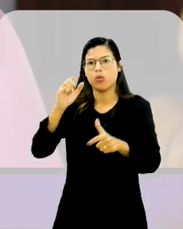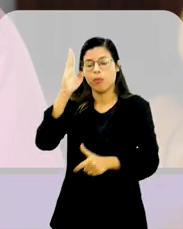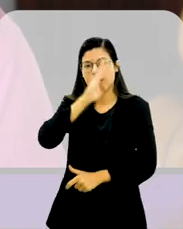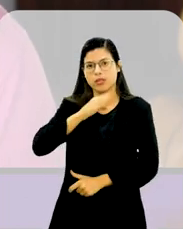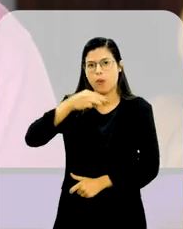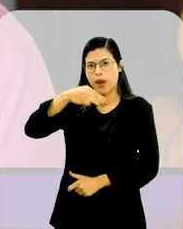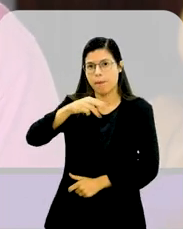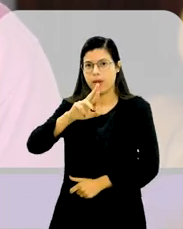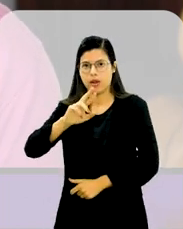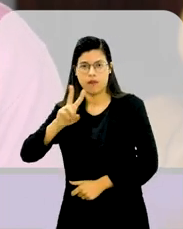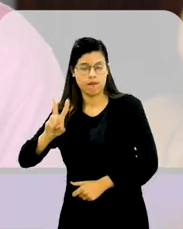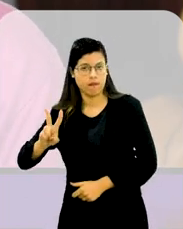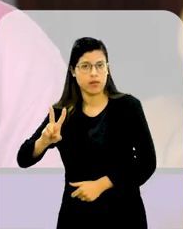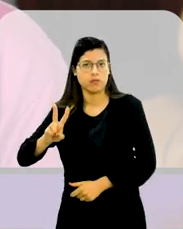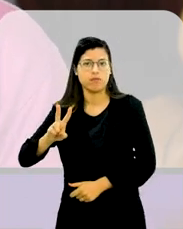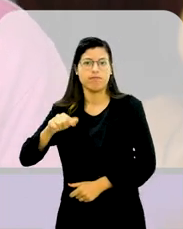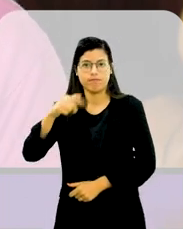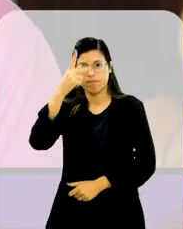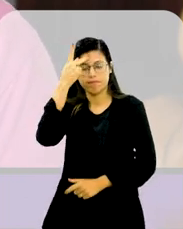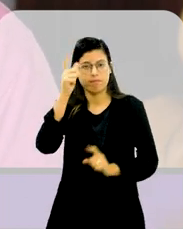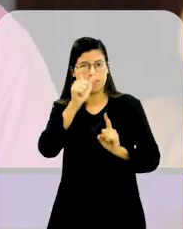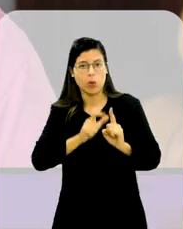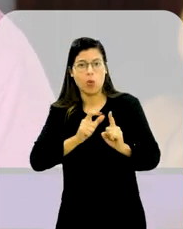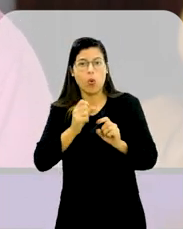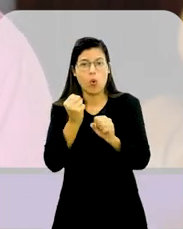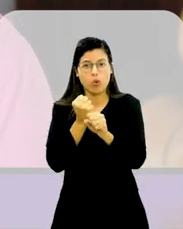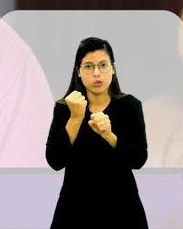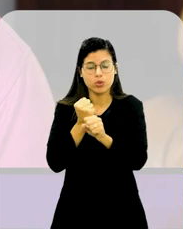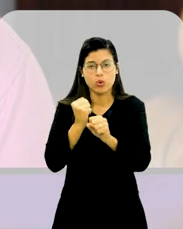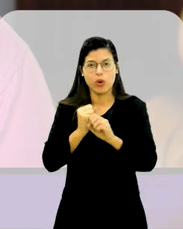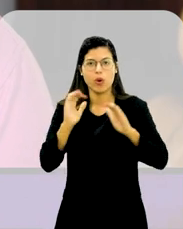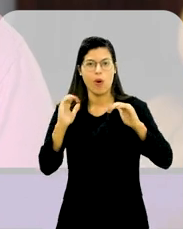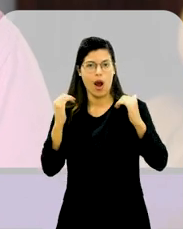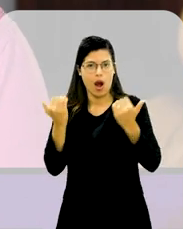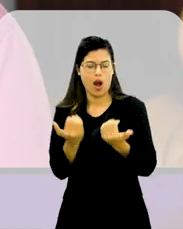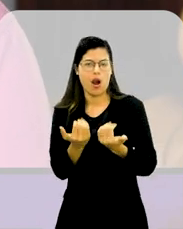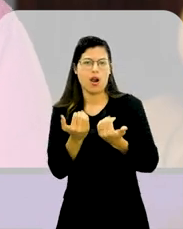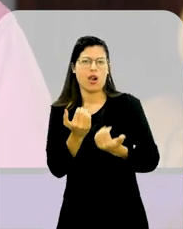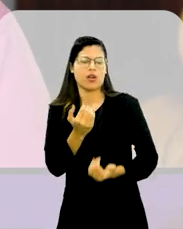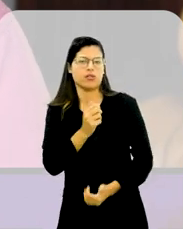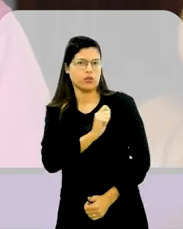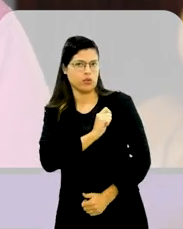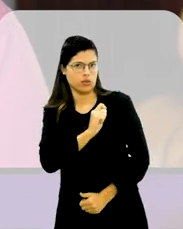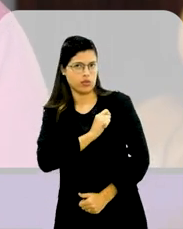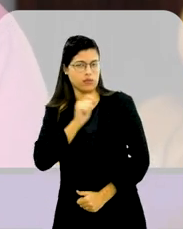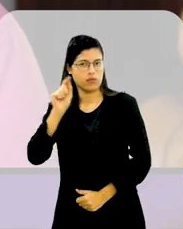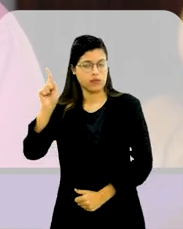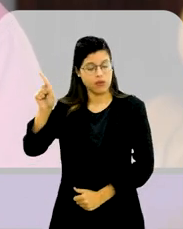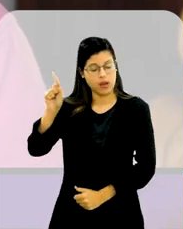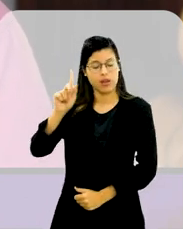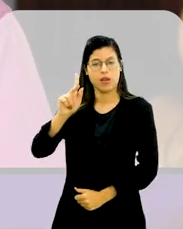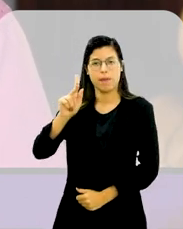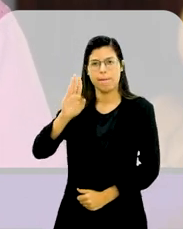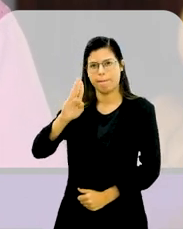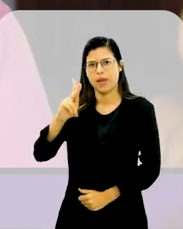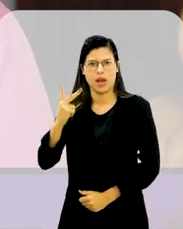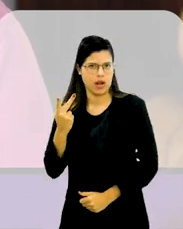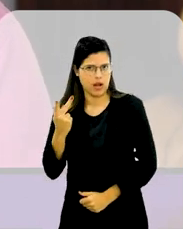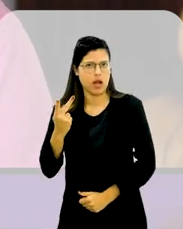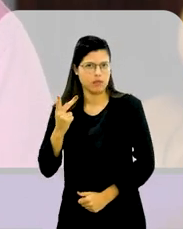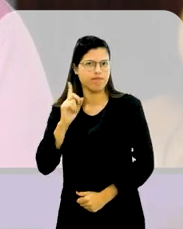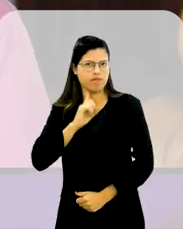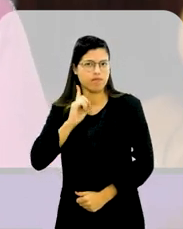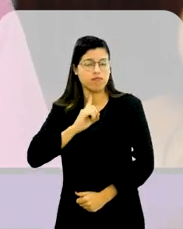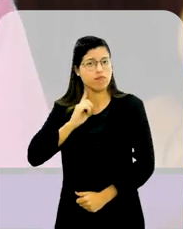a MRV e foi quem construiu a Arena do Galo lá em Belo Horizonte